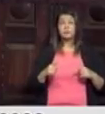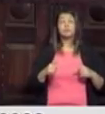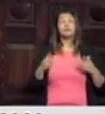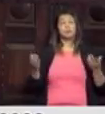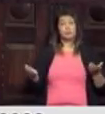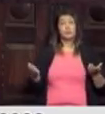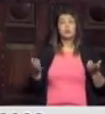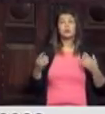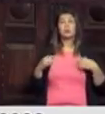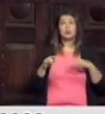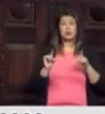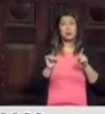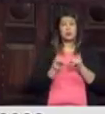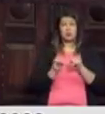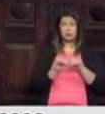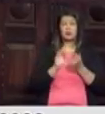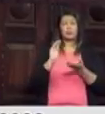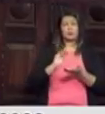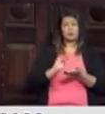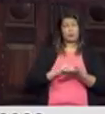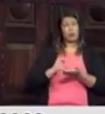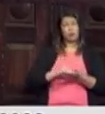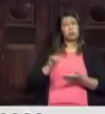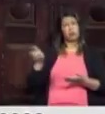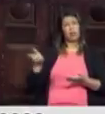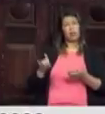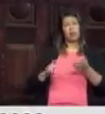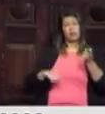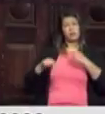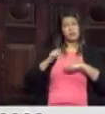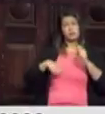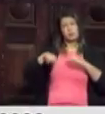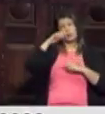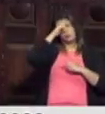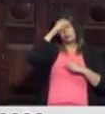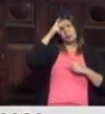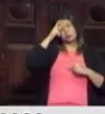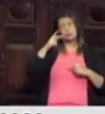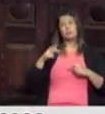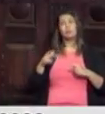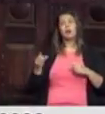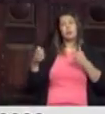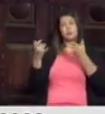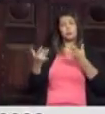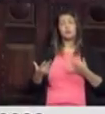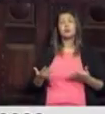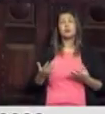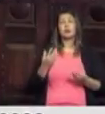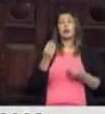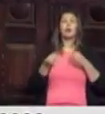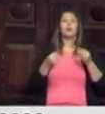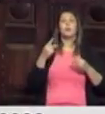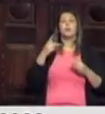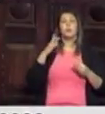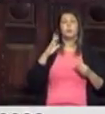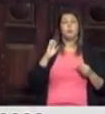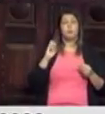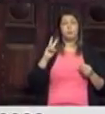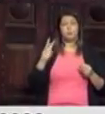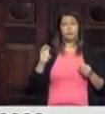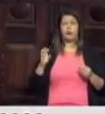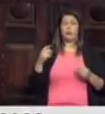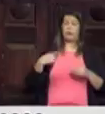E olha, falta à administração municipal dizer do descalabro da gestão do Prev Rio pela administração